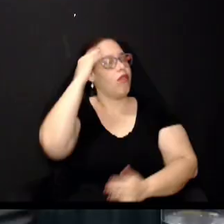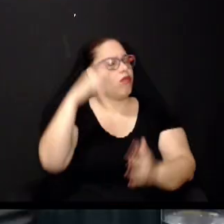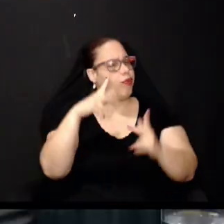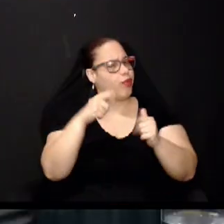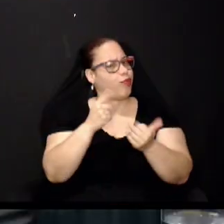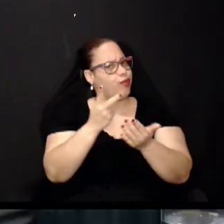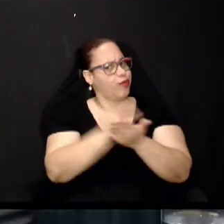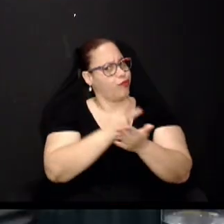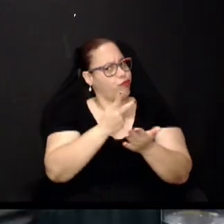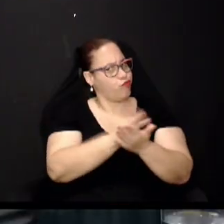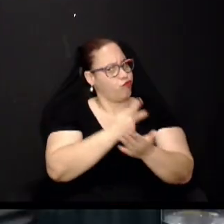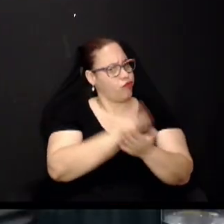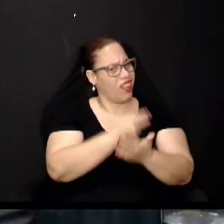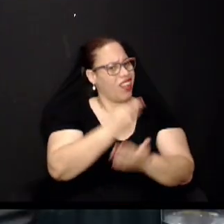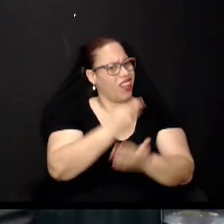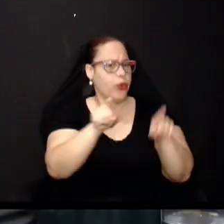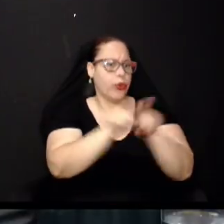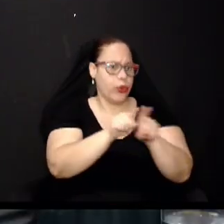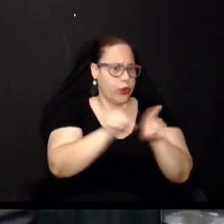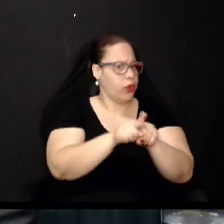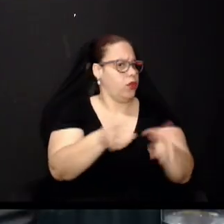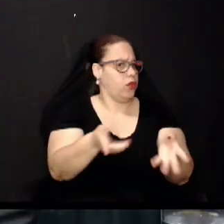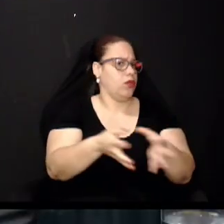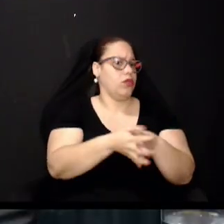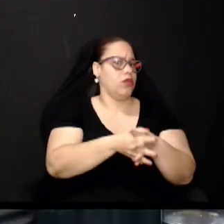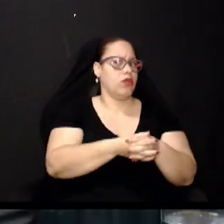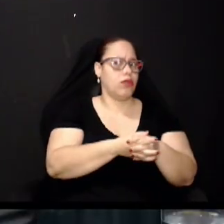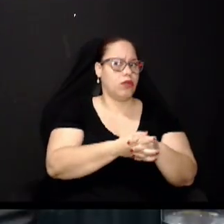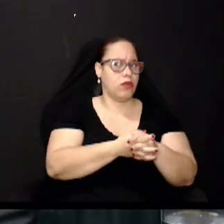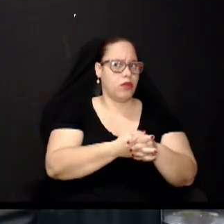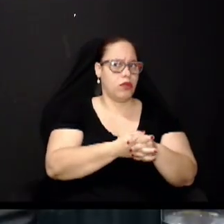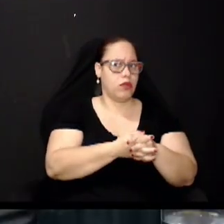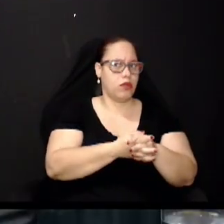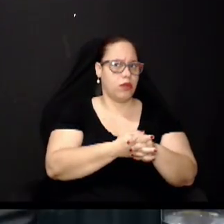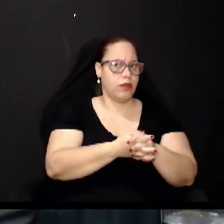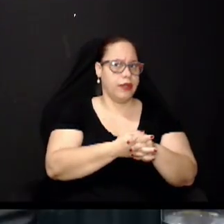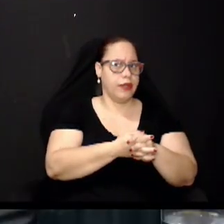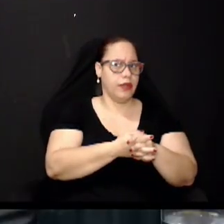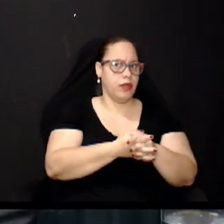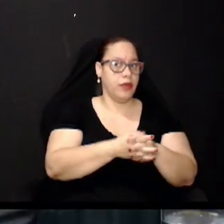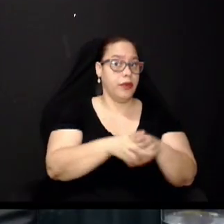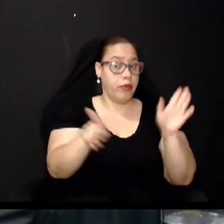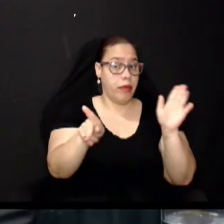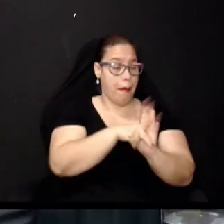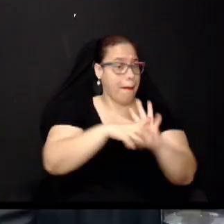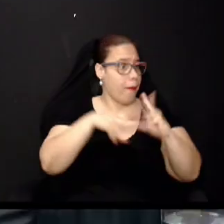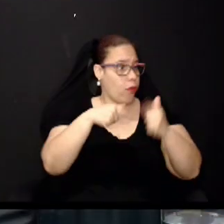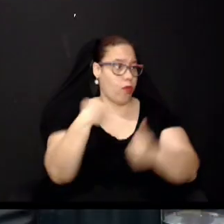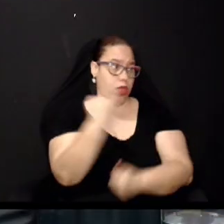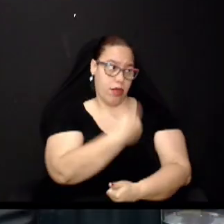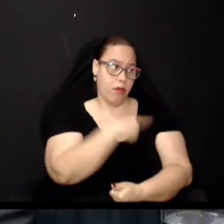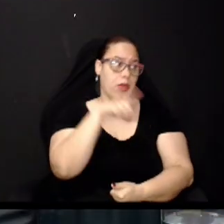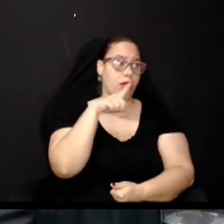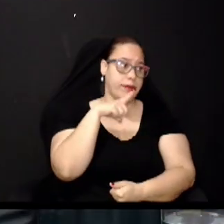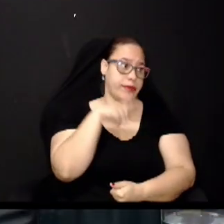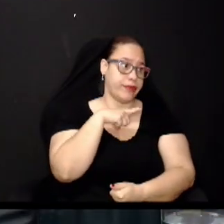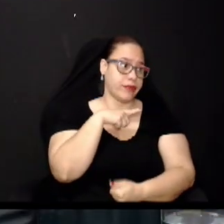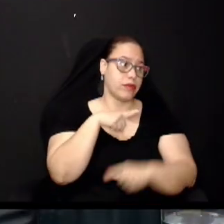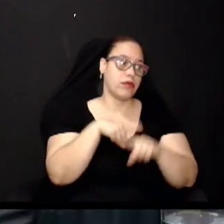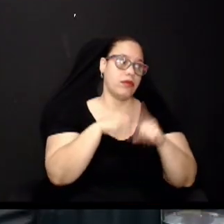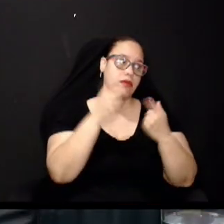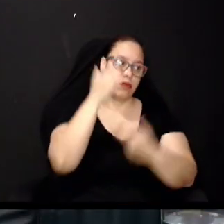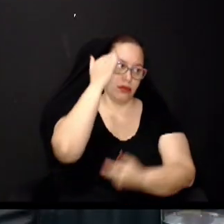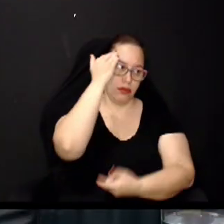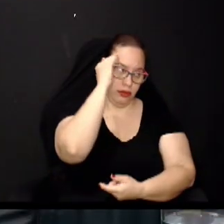e as suas também, né? Porque as pessoas têm as suas idiosincrasias próprias, todos temos as nossas, mas você precisa entender até